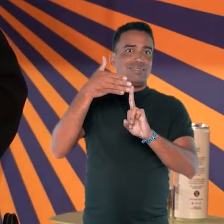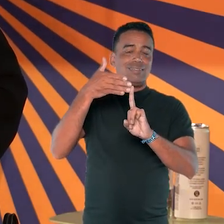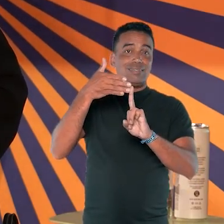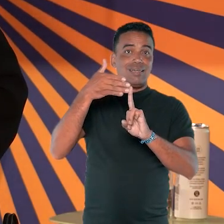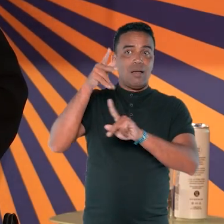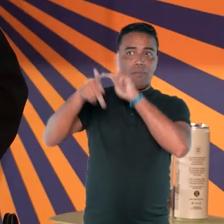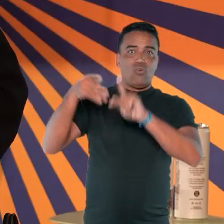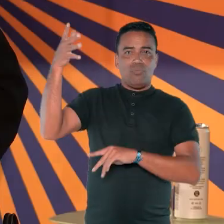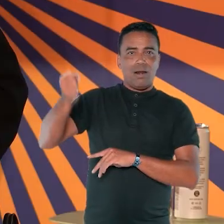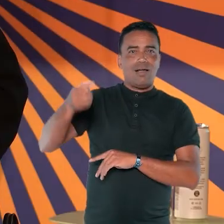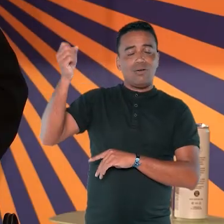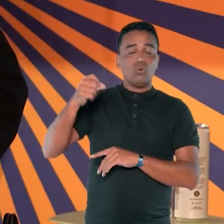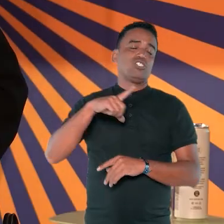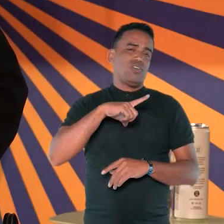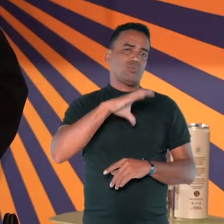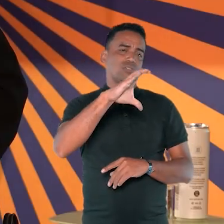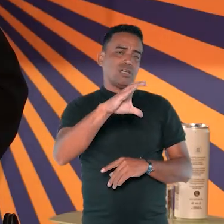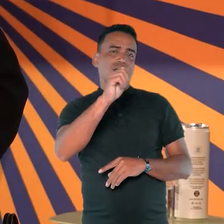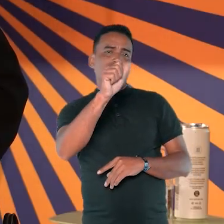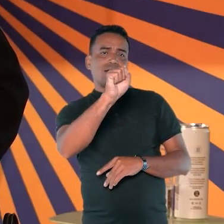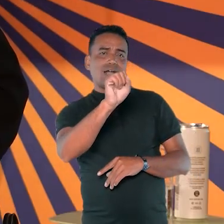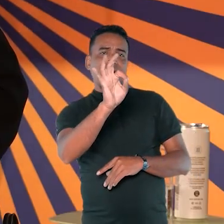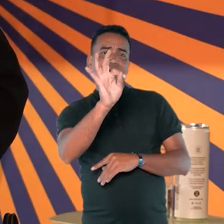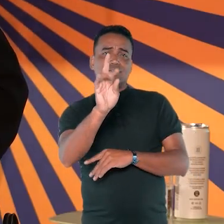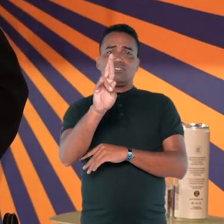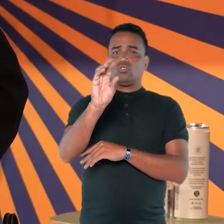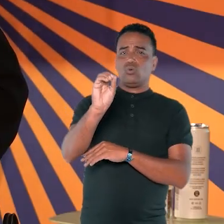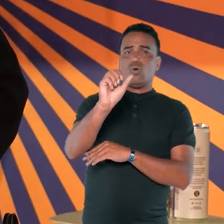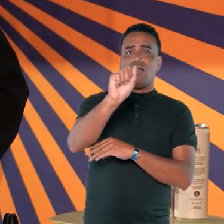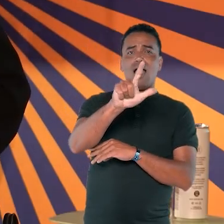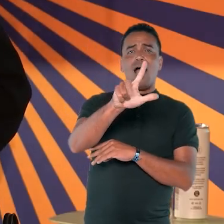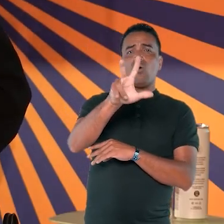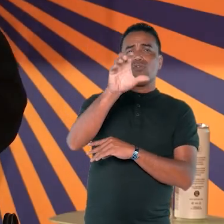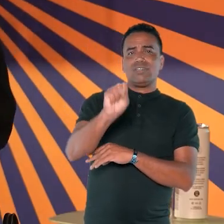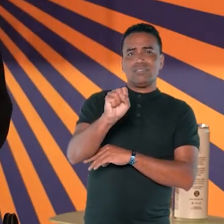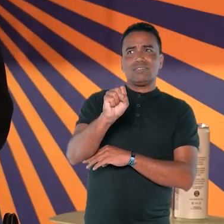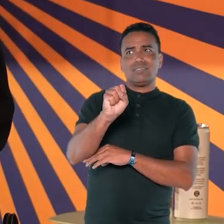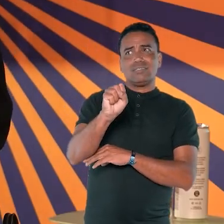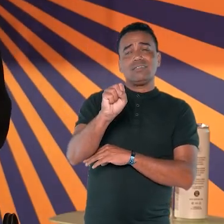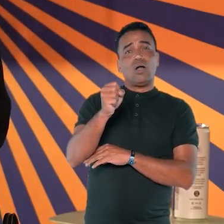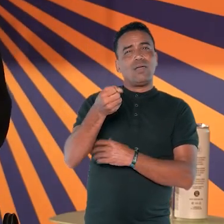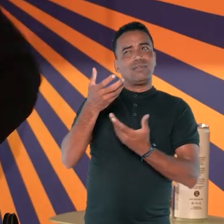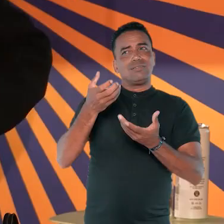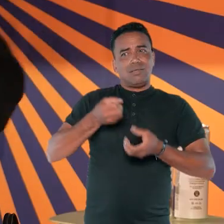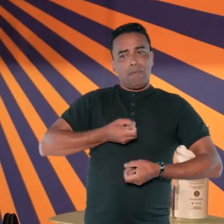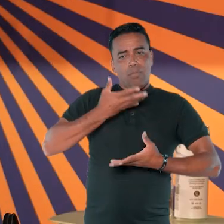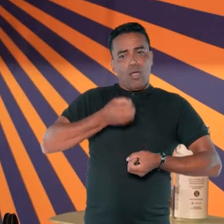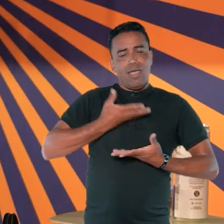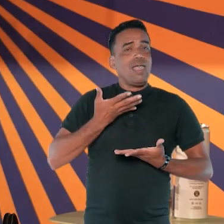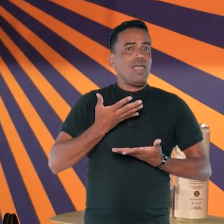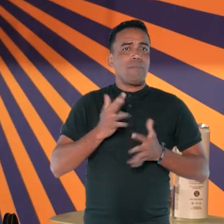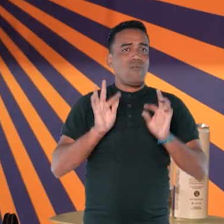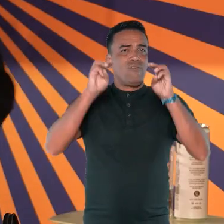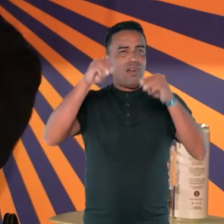Brasil nós tivemos um Castro Alves, que talvez este poema me puxe para os versos